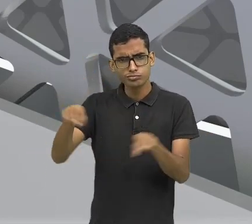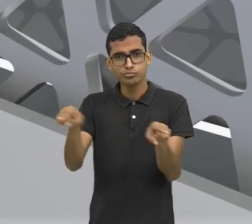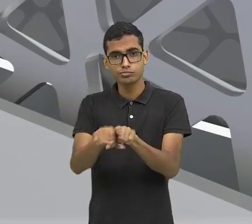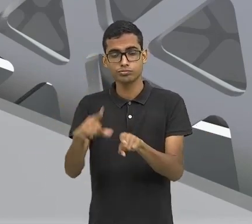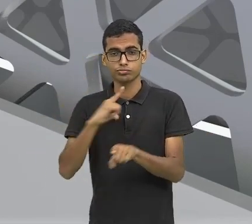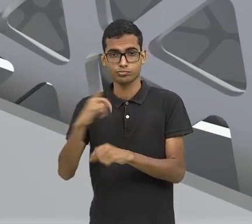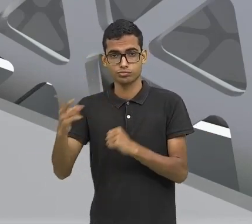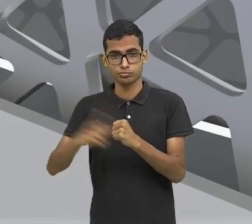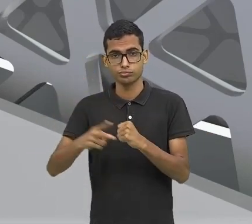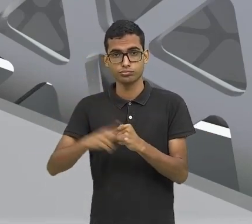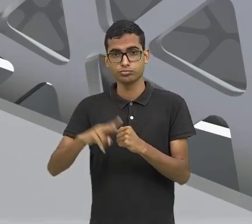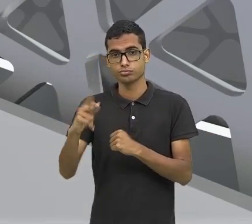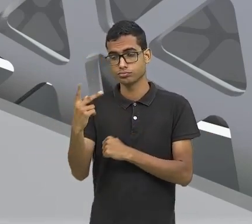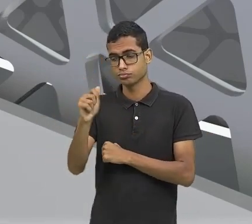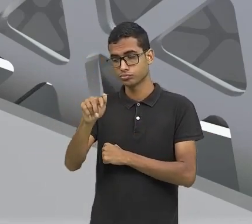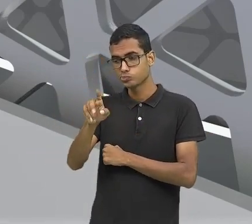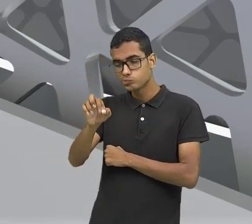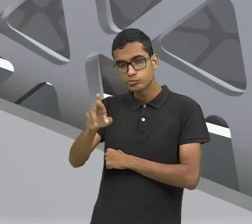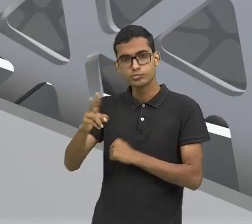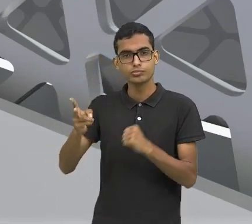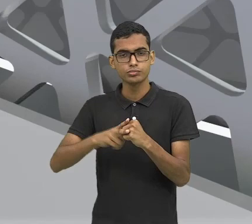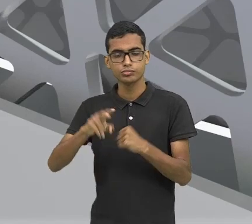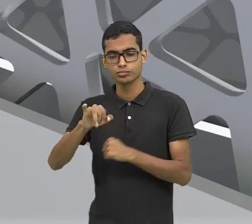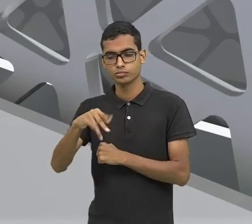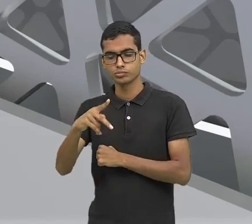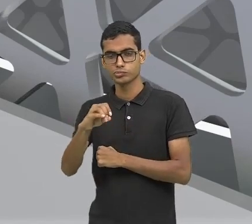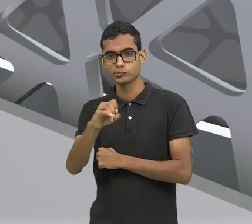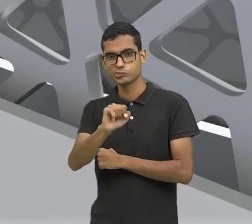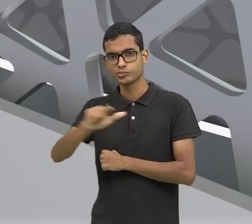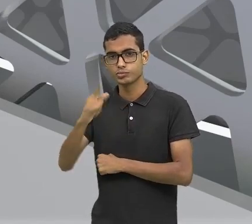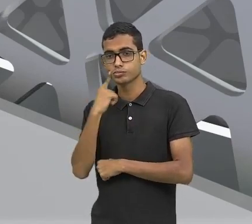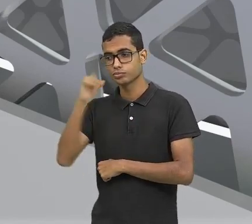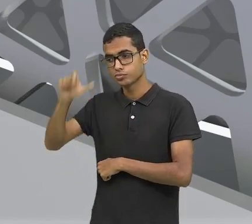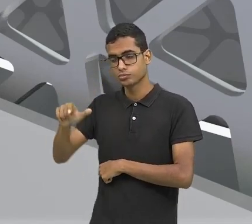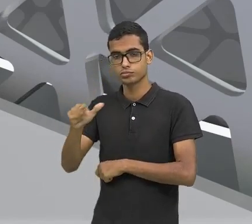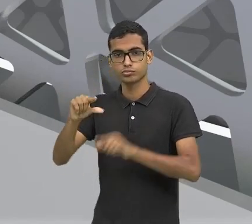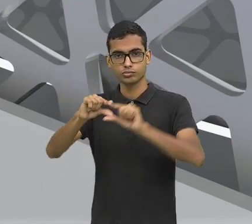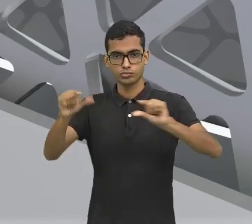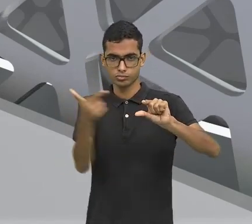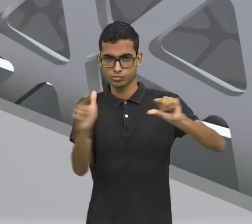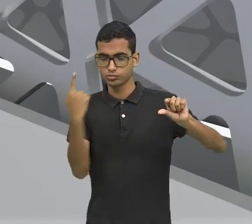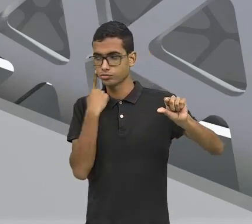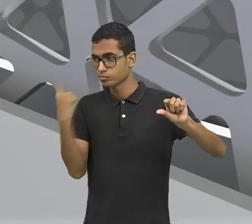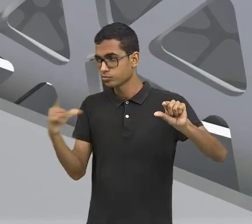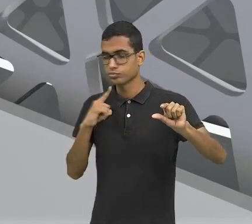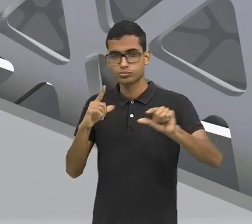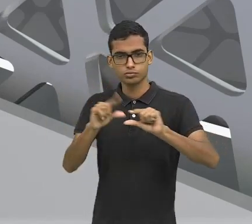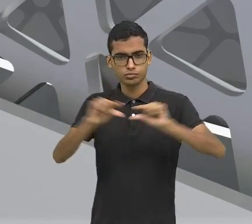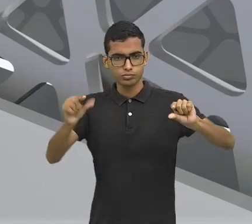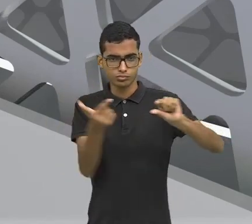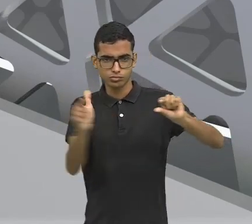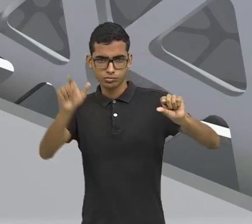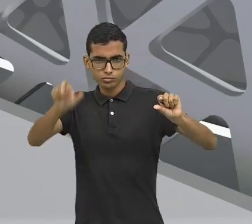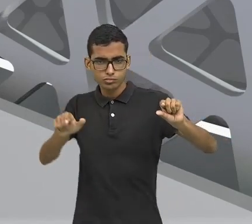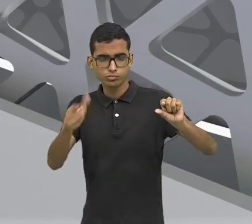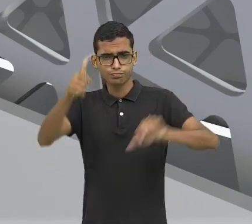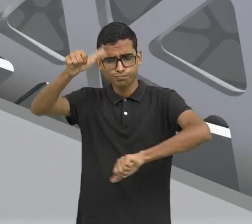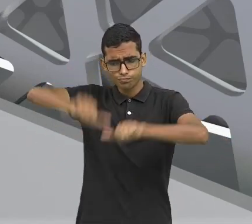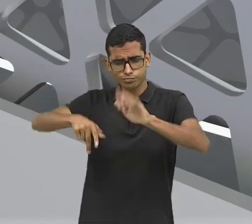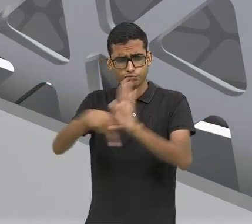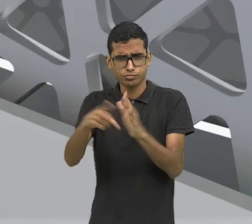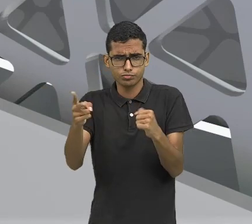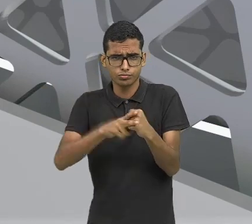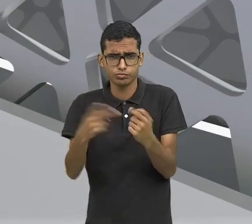existir é um verbo impessoal, então essa oração é uma oração sem sujeito. Para identificar a oração sem sujeito, analisa o verbo.